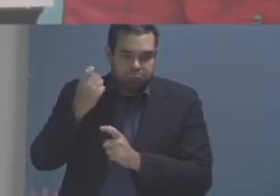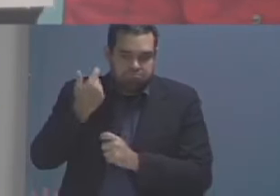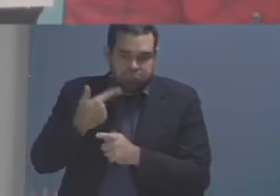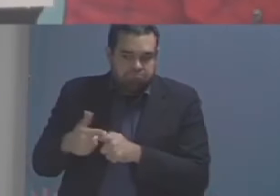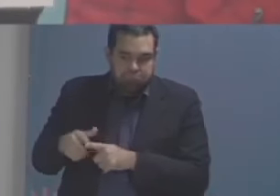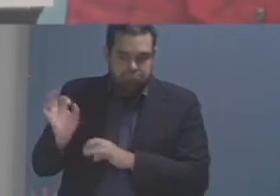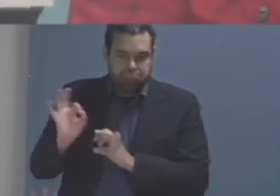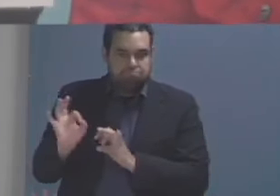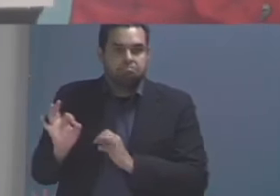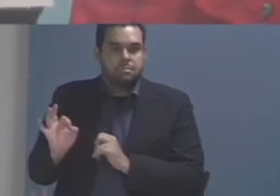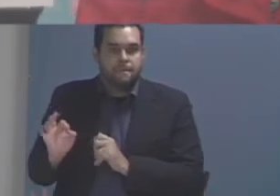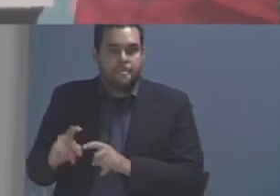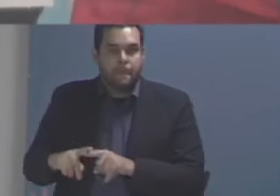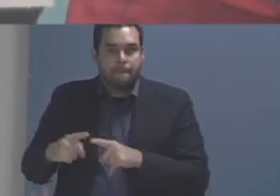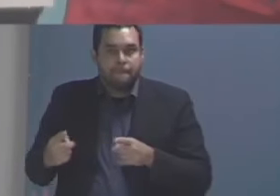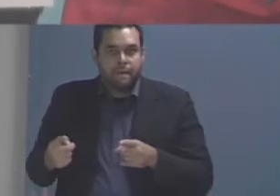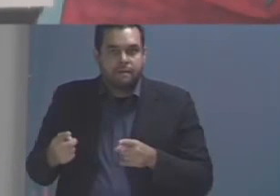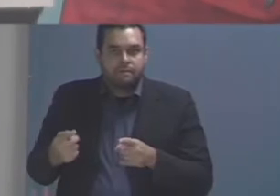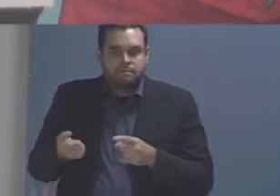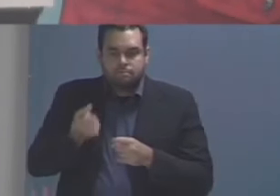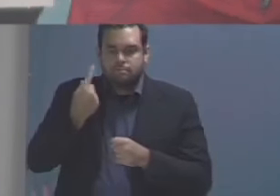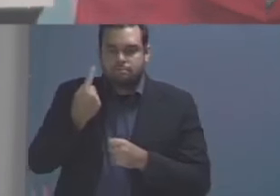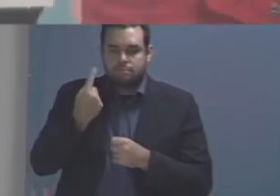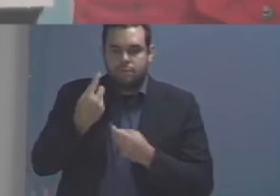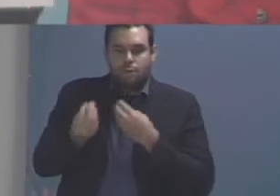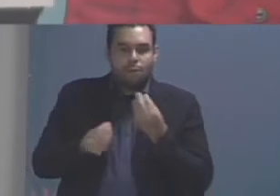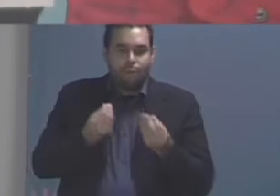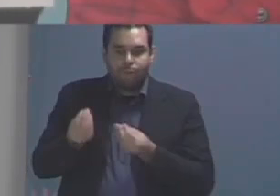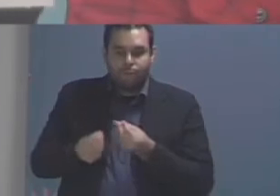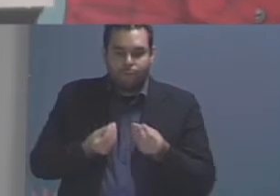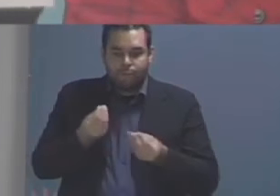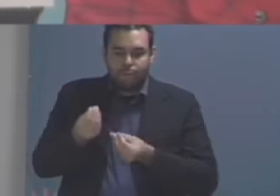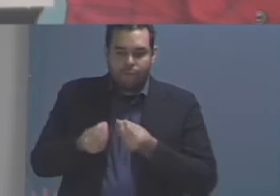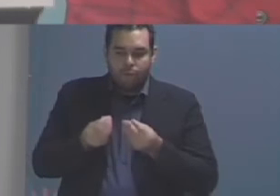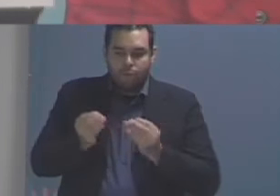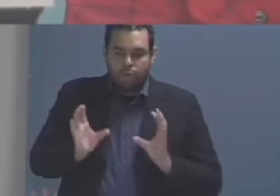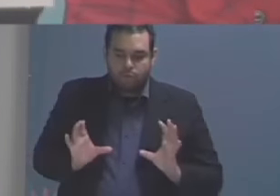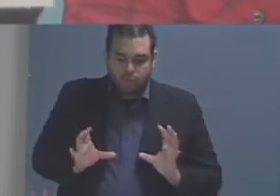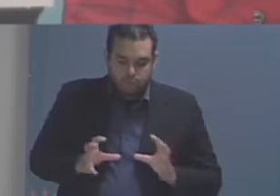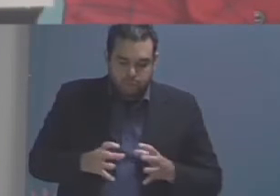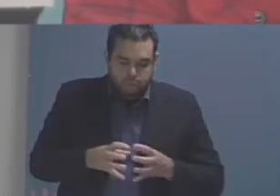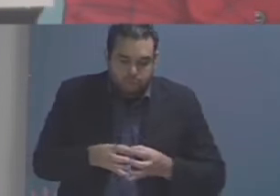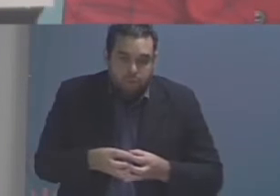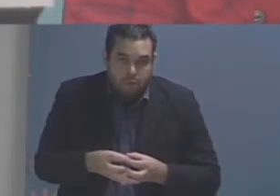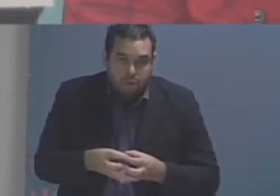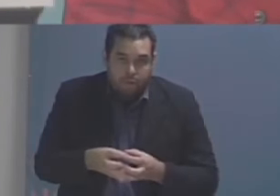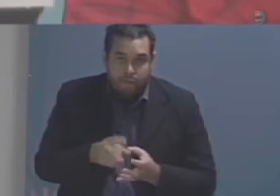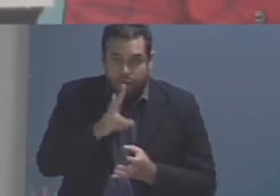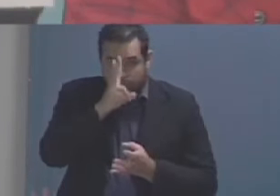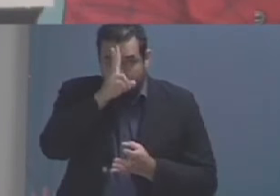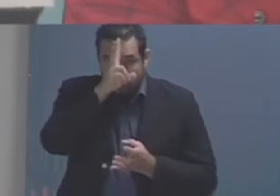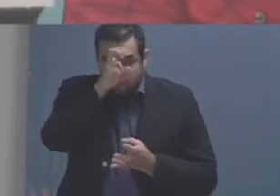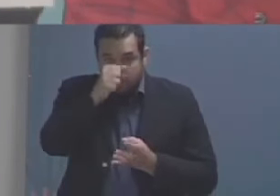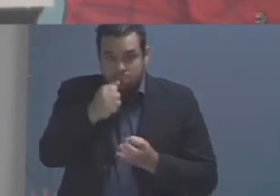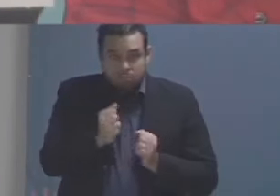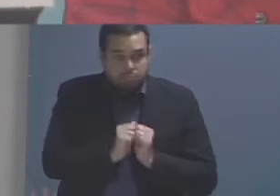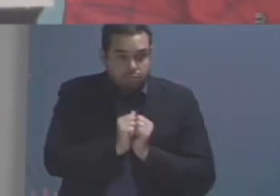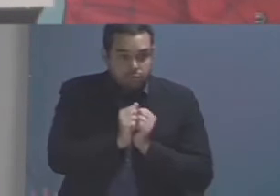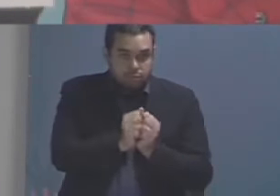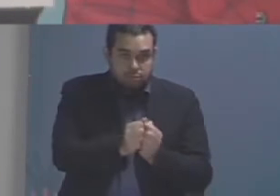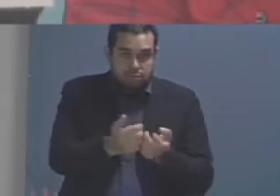isso, mas me espanta esse grau de unidade que o fortalecer e o renovação tem, por